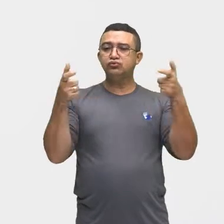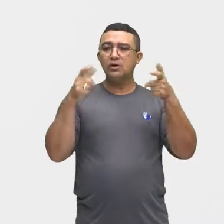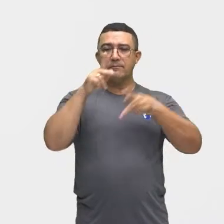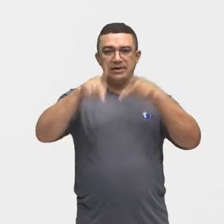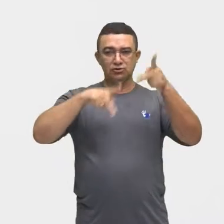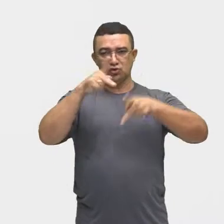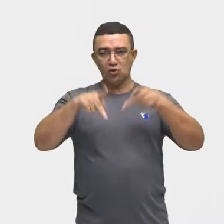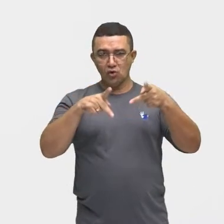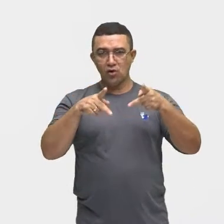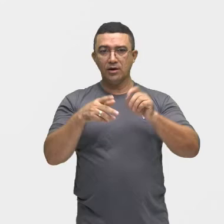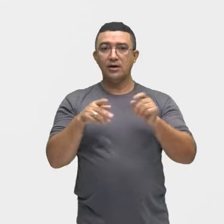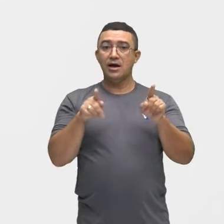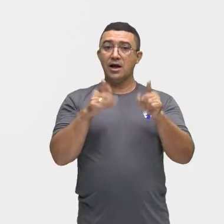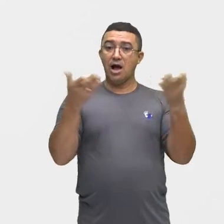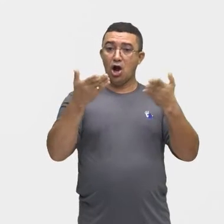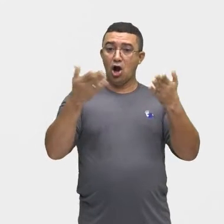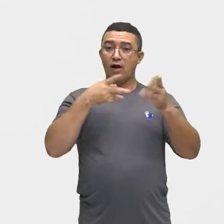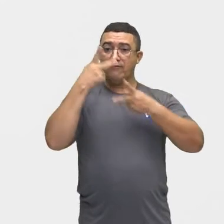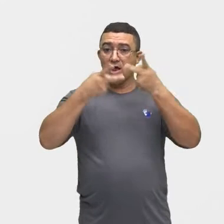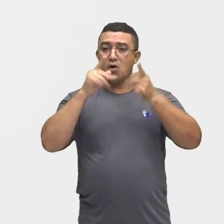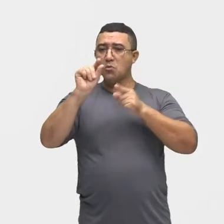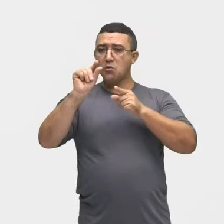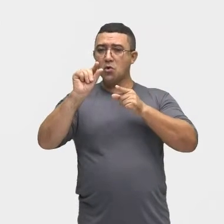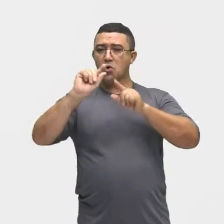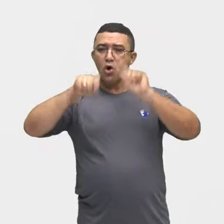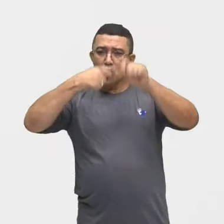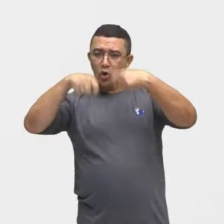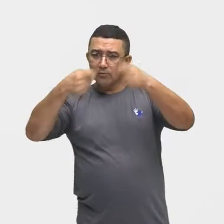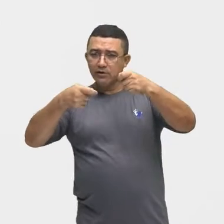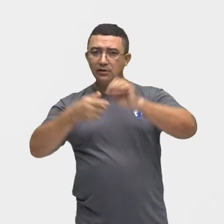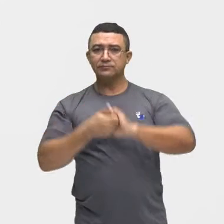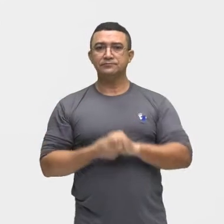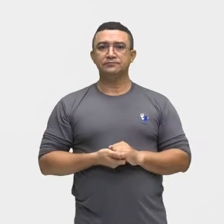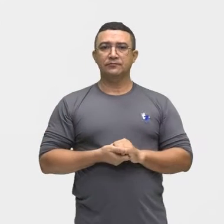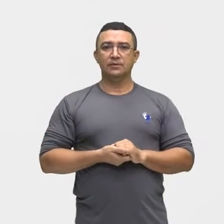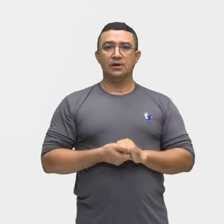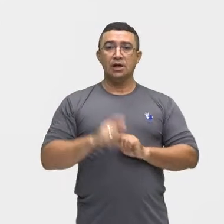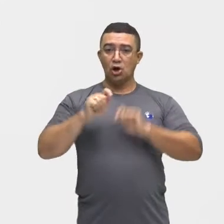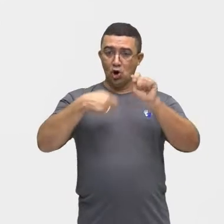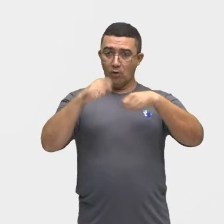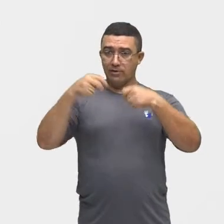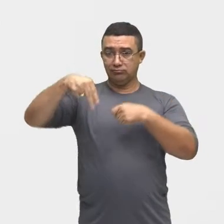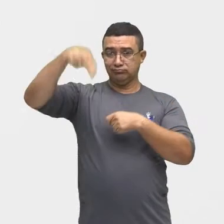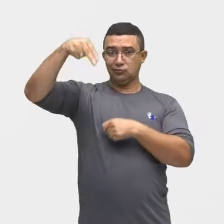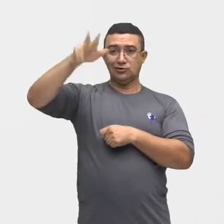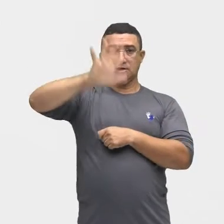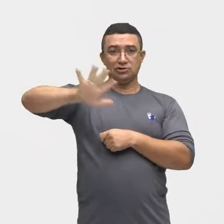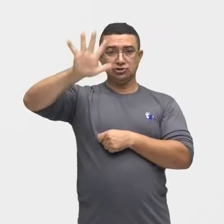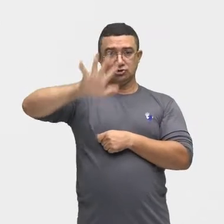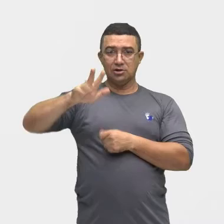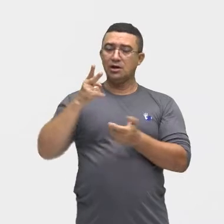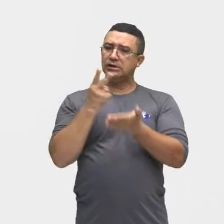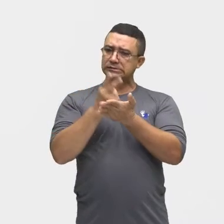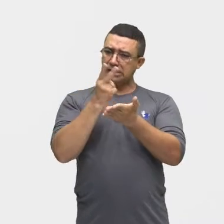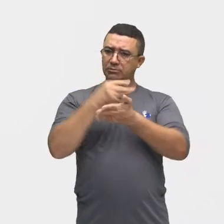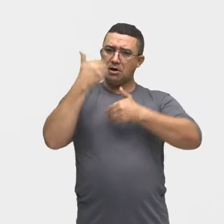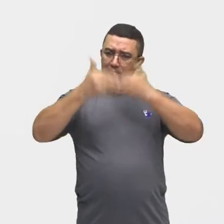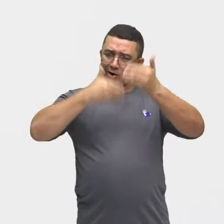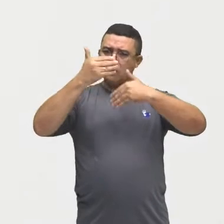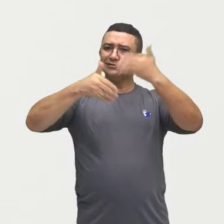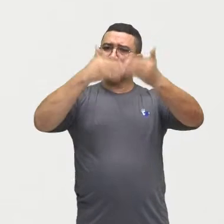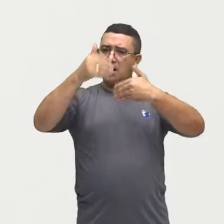agora nós vamos falar um pouco sobre a economia. Então a gente tem aí a economia nordestina, ela está em constante processo